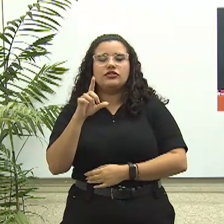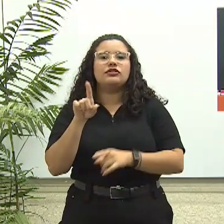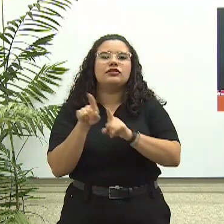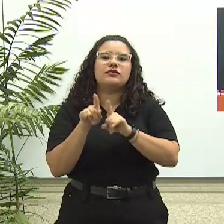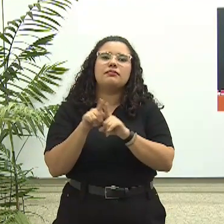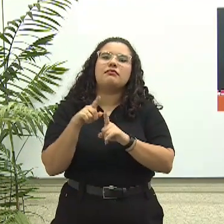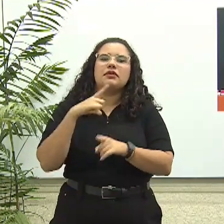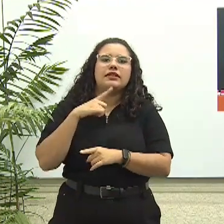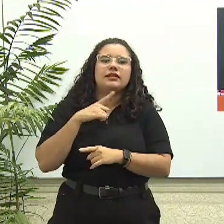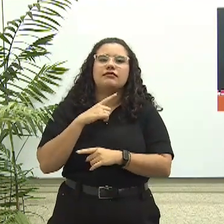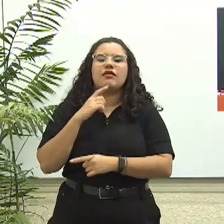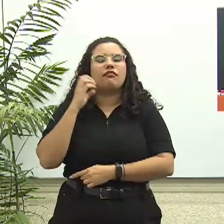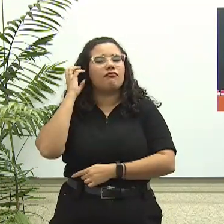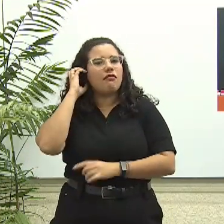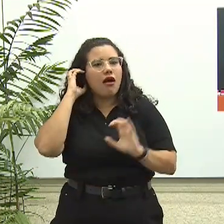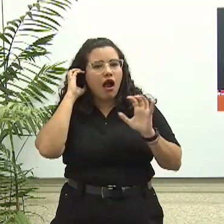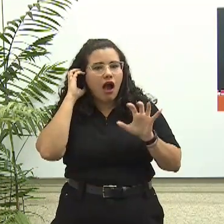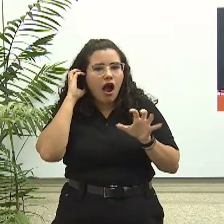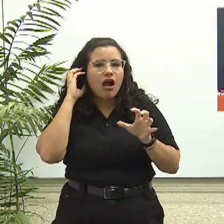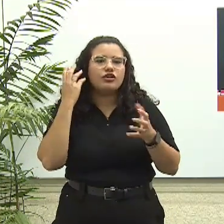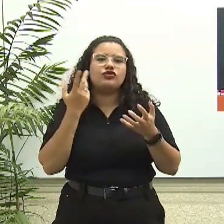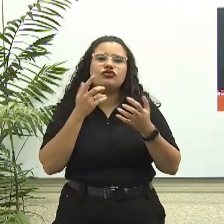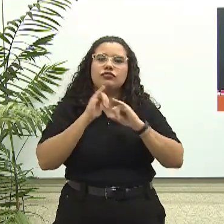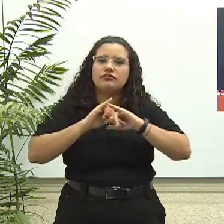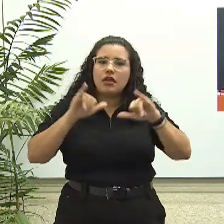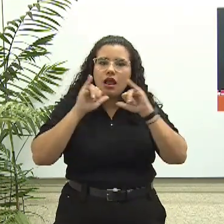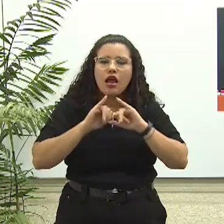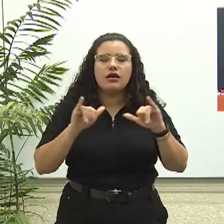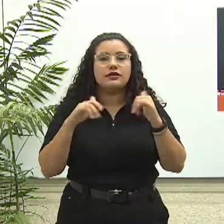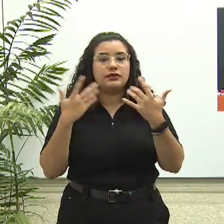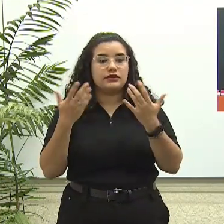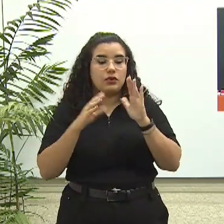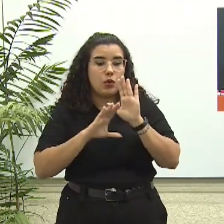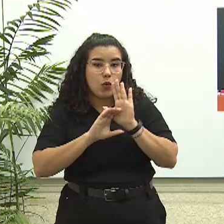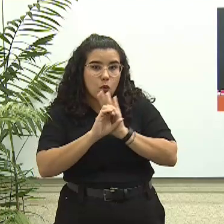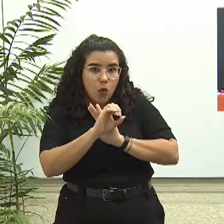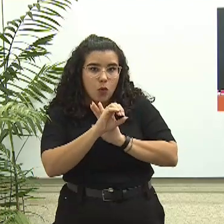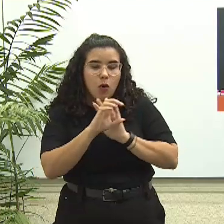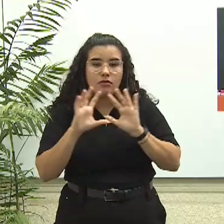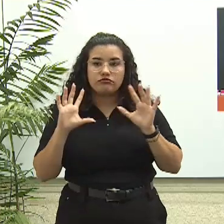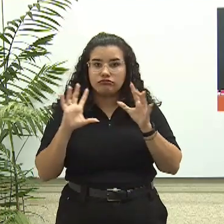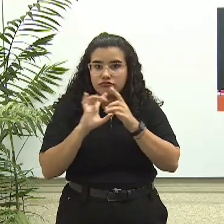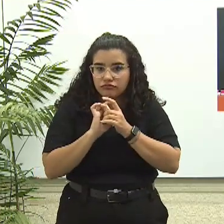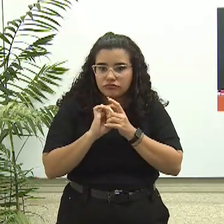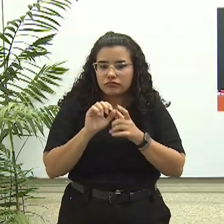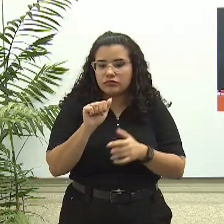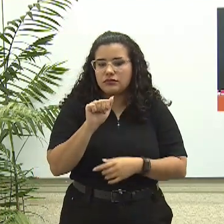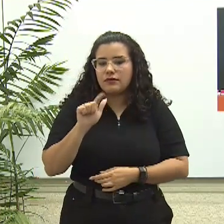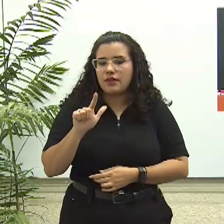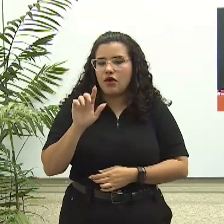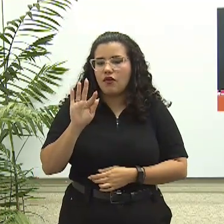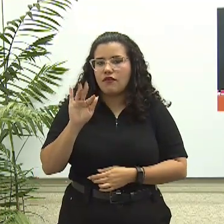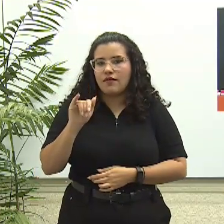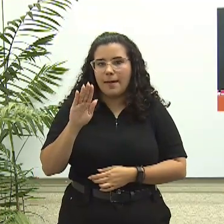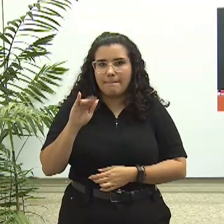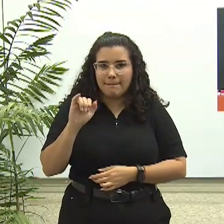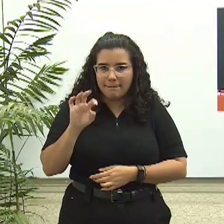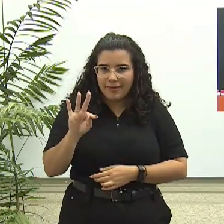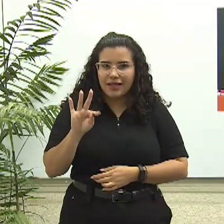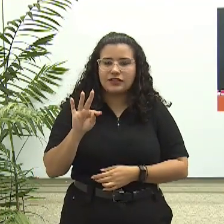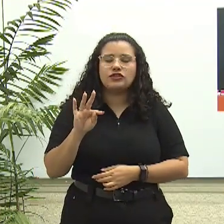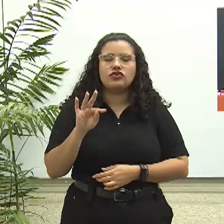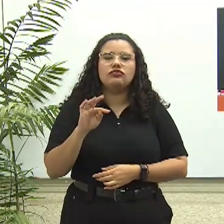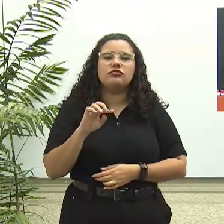free Asia então assim as ligações da Google só para dar um exemplo da Google da alphabet com o imperialismo